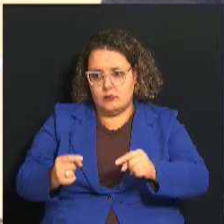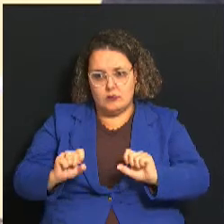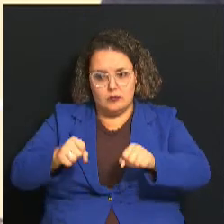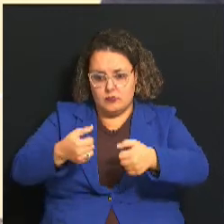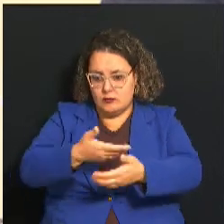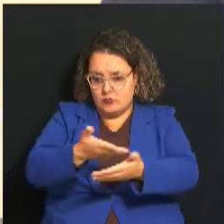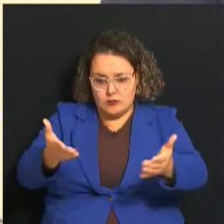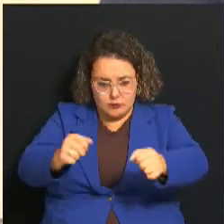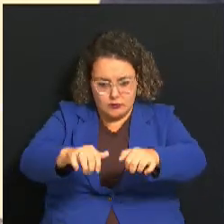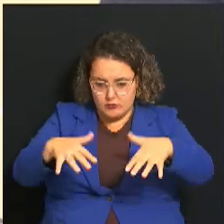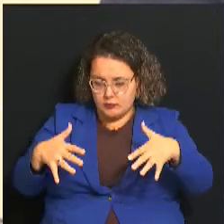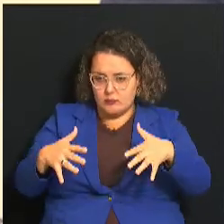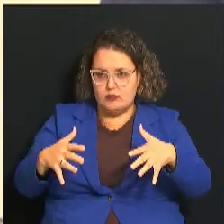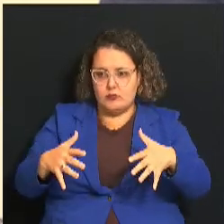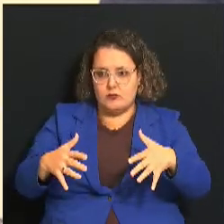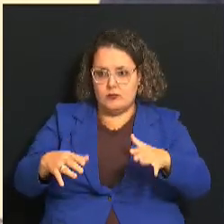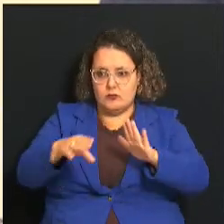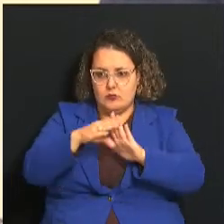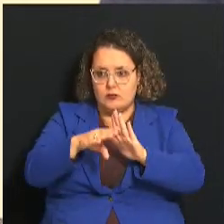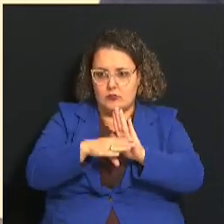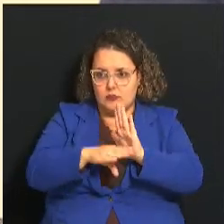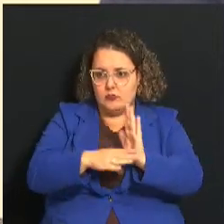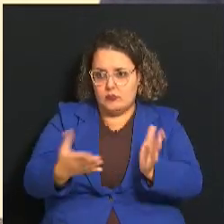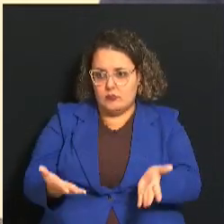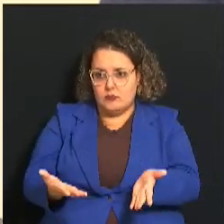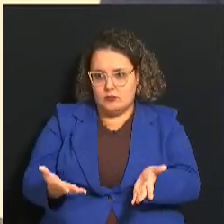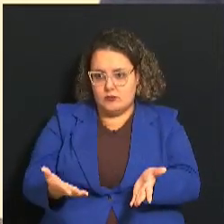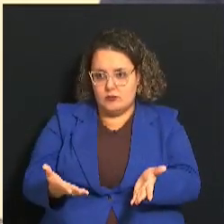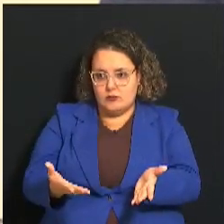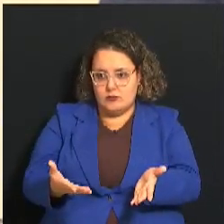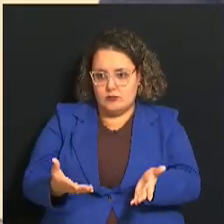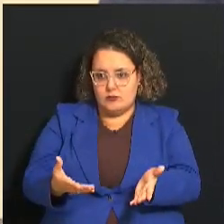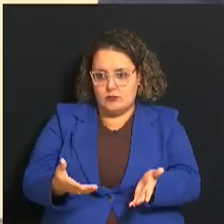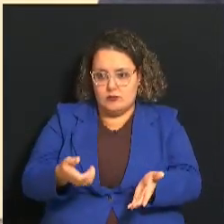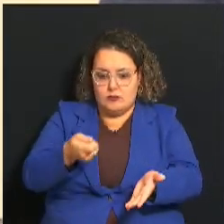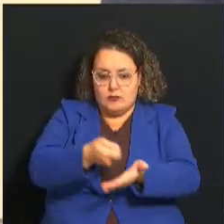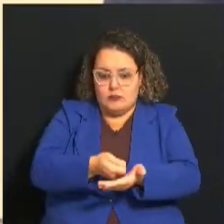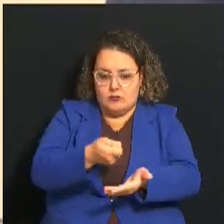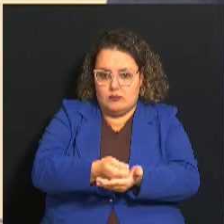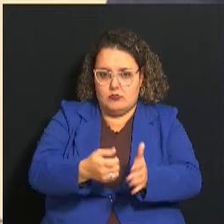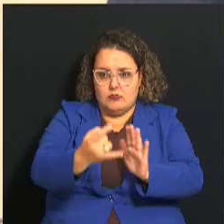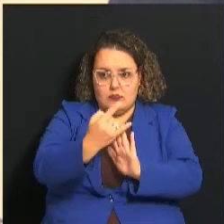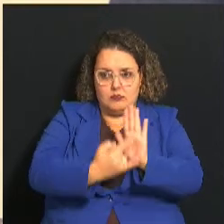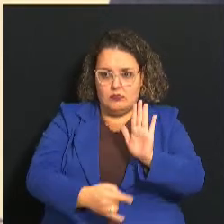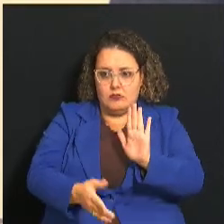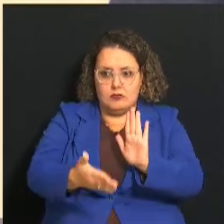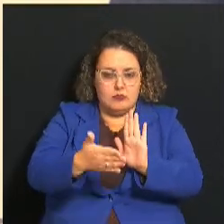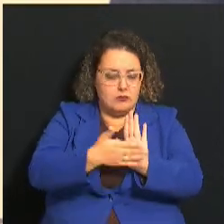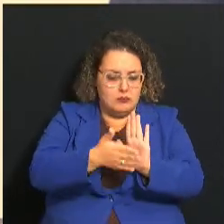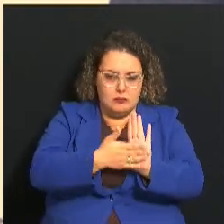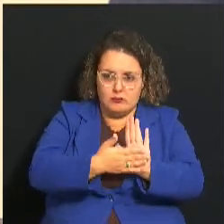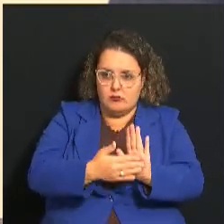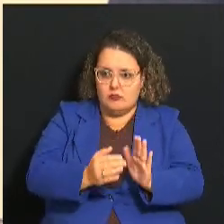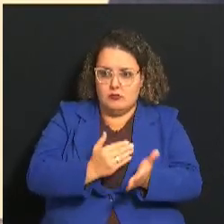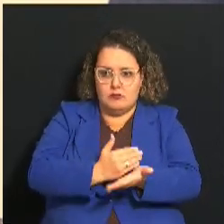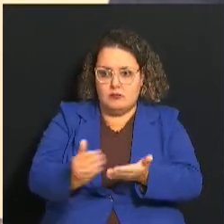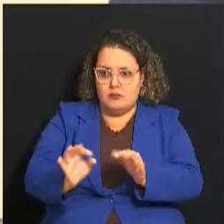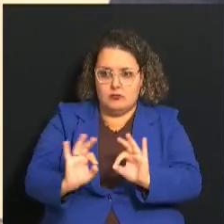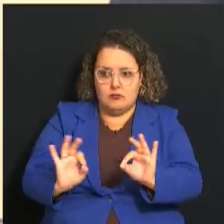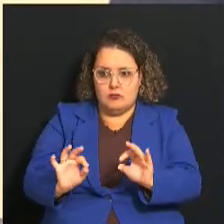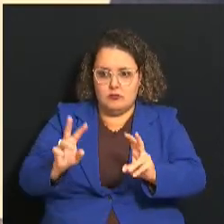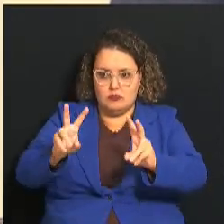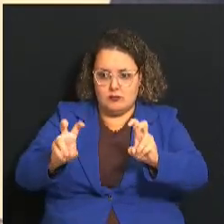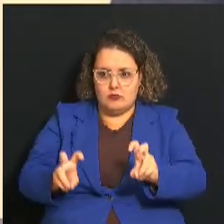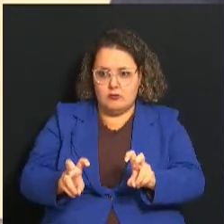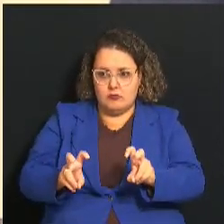plenária, pelo conjunto, as pautas. Nós não estamos engessando nada, nós não fizemos nenhuma proposta inicial de tema de debate ou